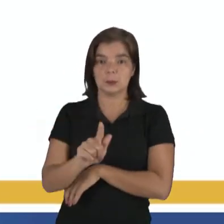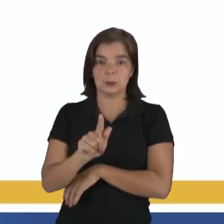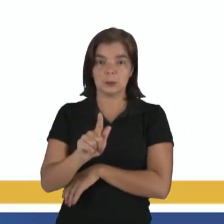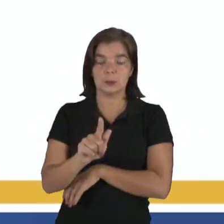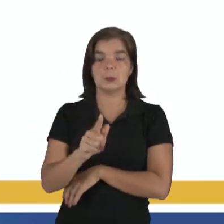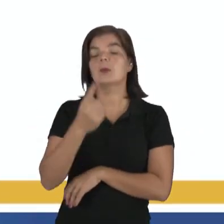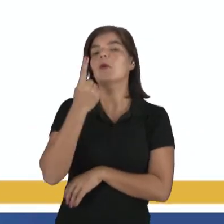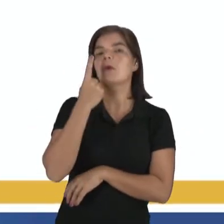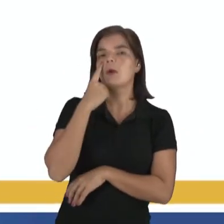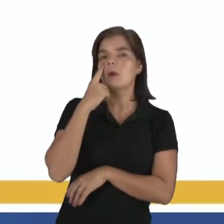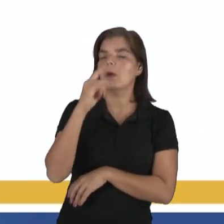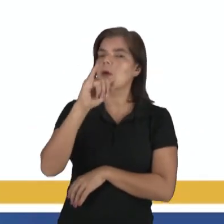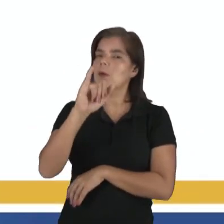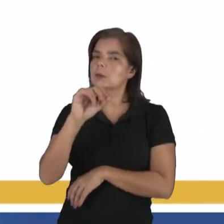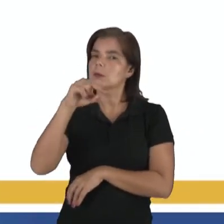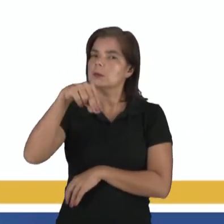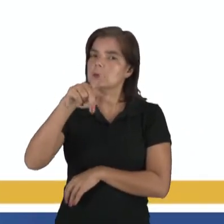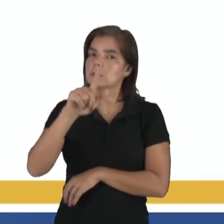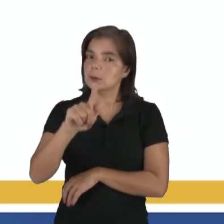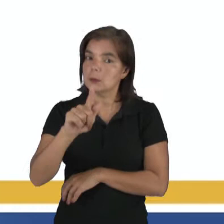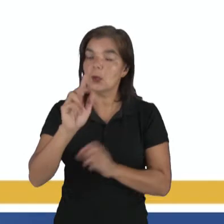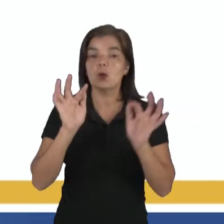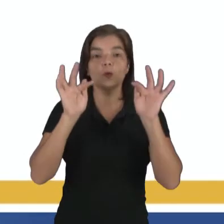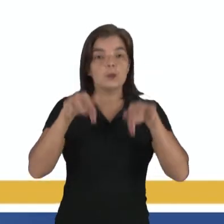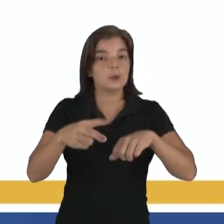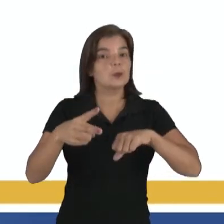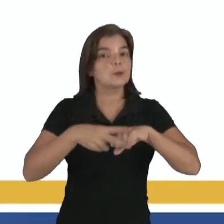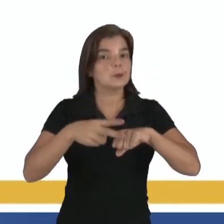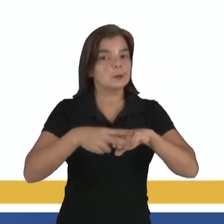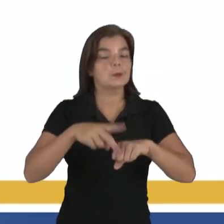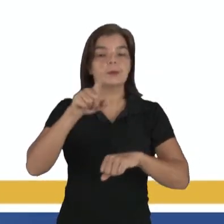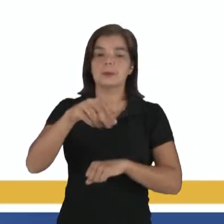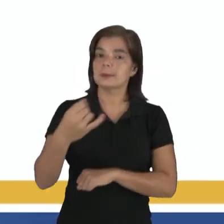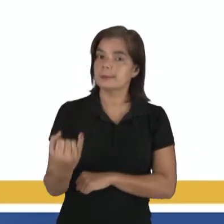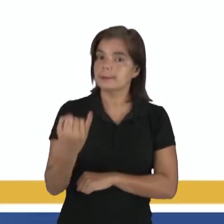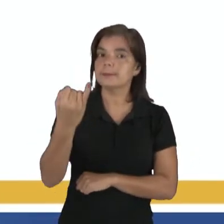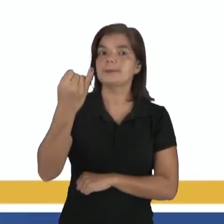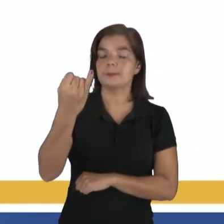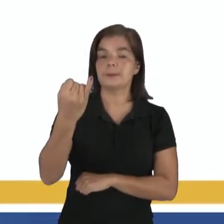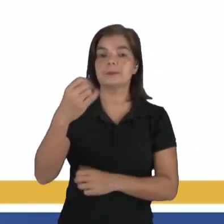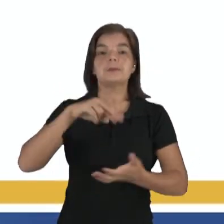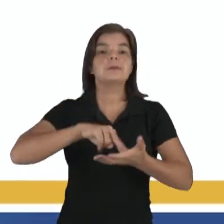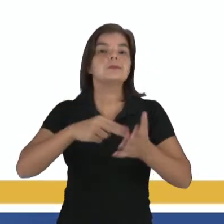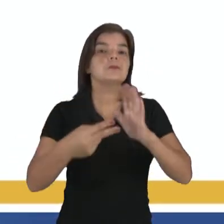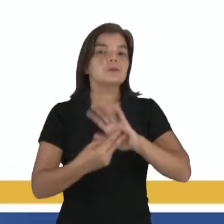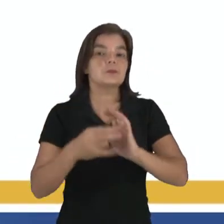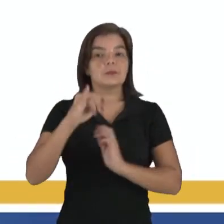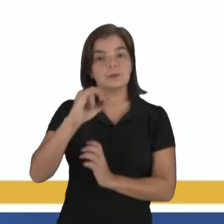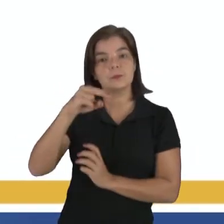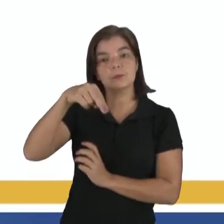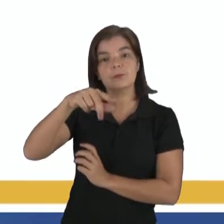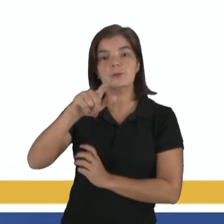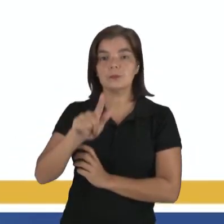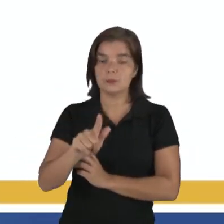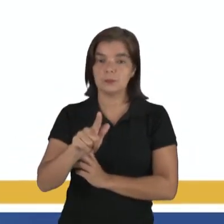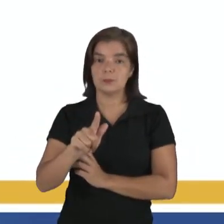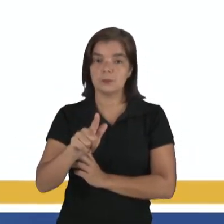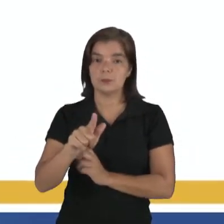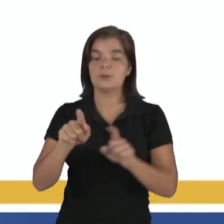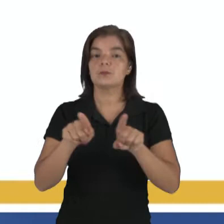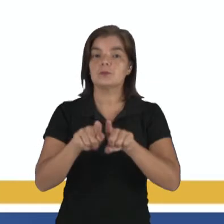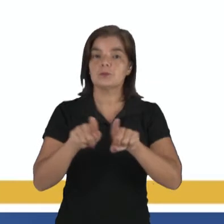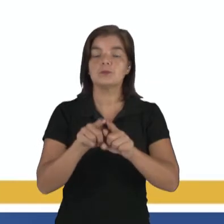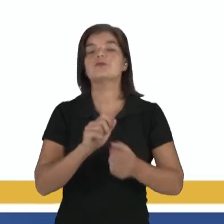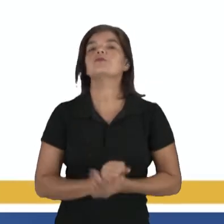ing. Pessoal, esse ing no final do verbo é importante. Esse ing, ele equivale ao nosso indo,